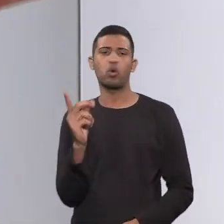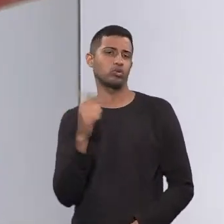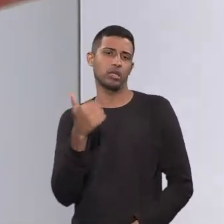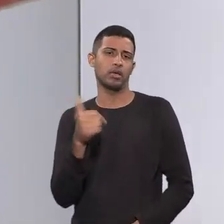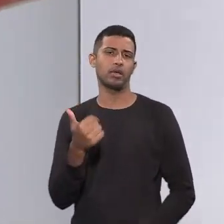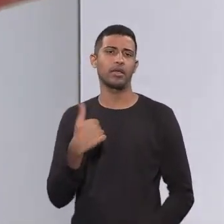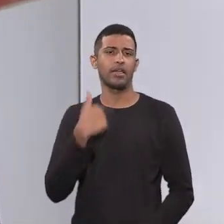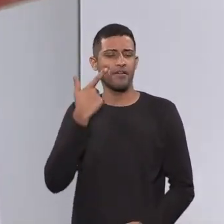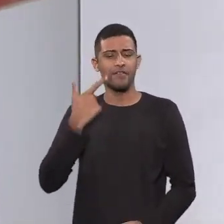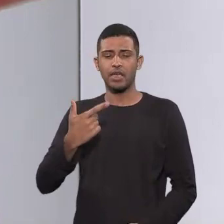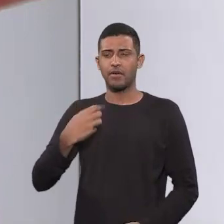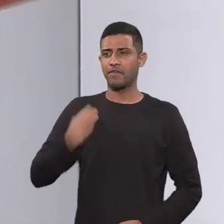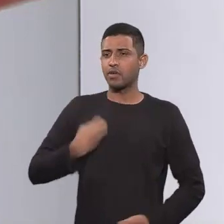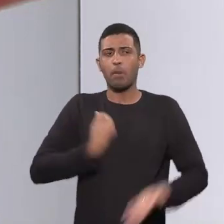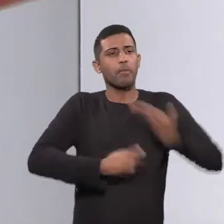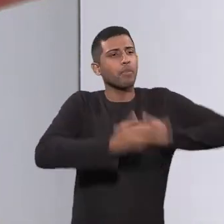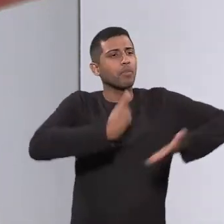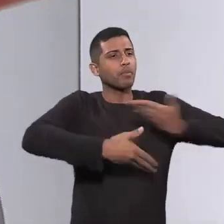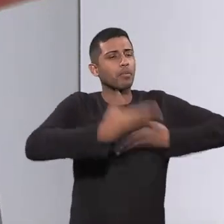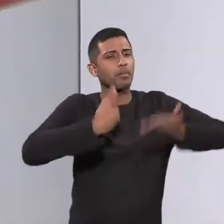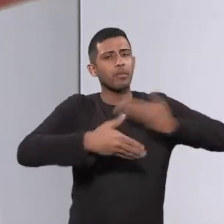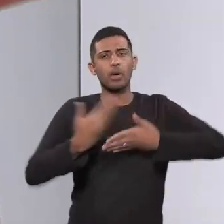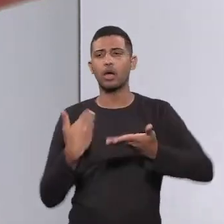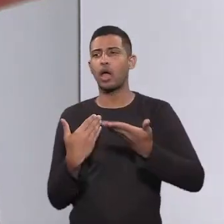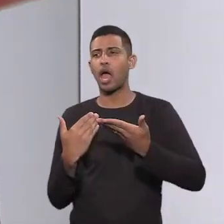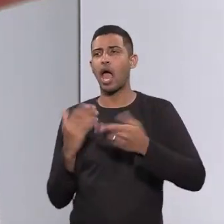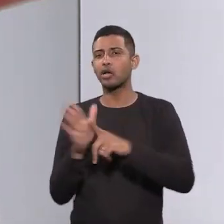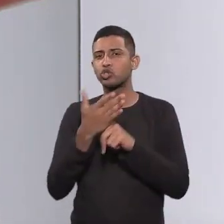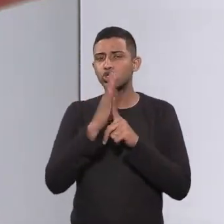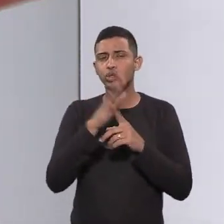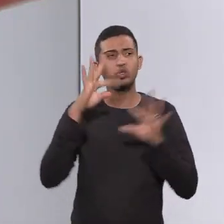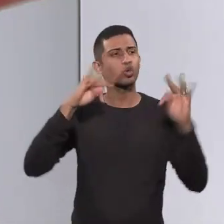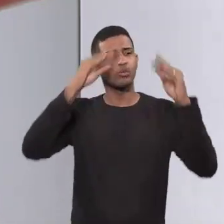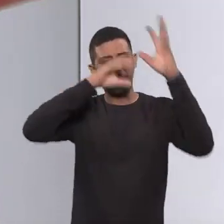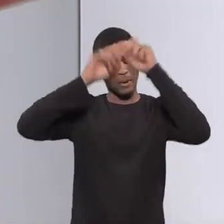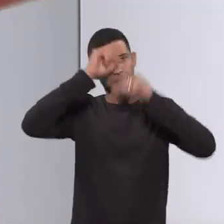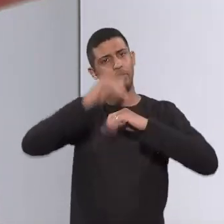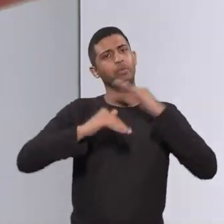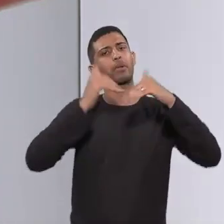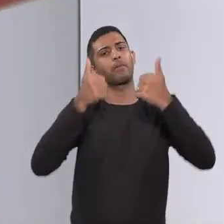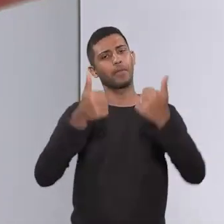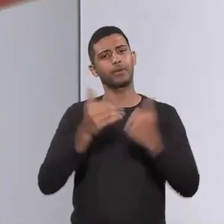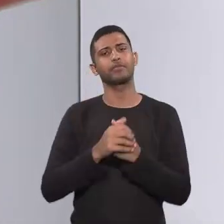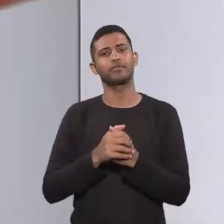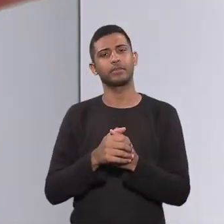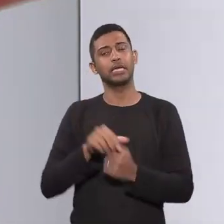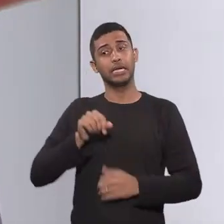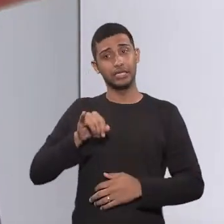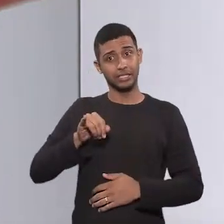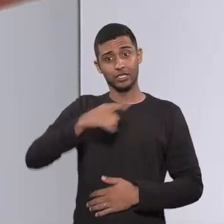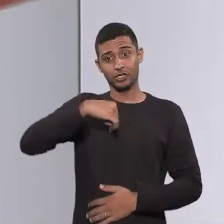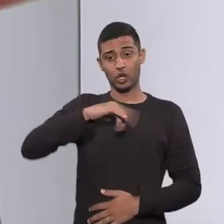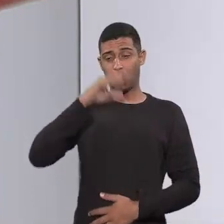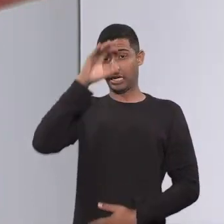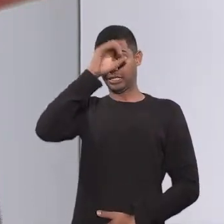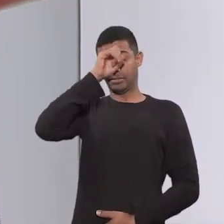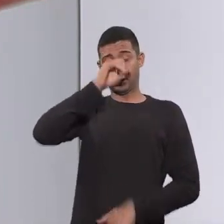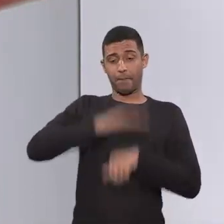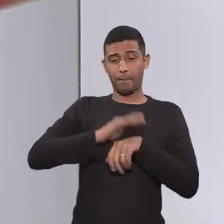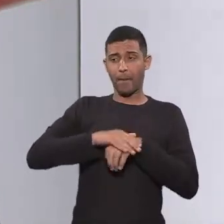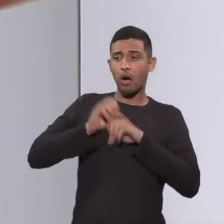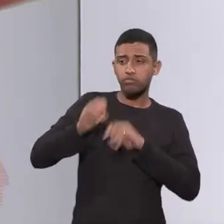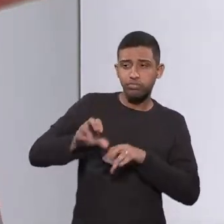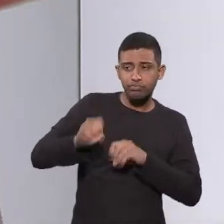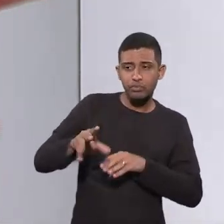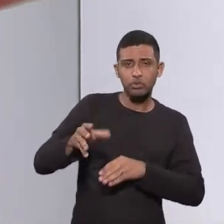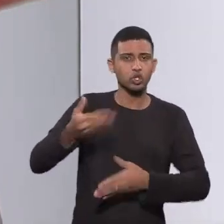que traz, né, melhorias significativas na aprendizagem de todos, uma vez que nós podemos exercitar o que aprendemos e o que ensinamos